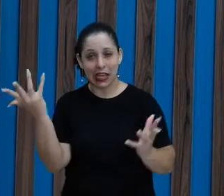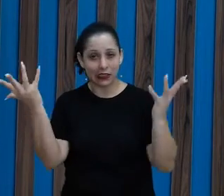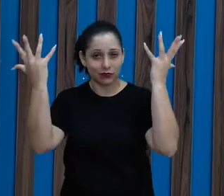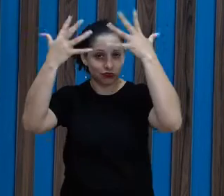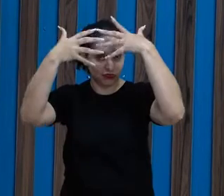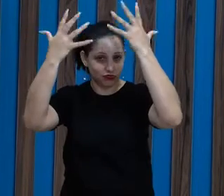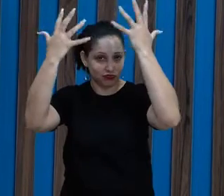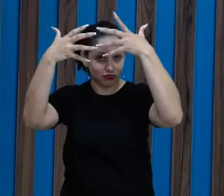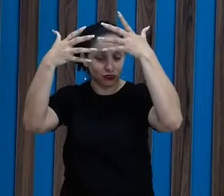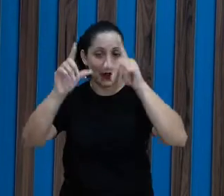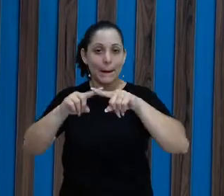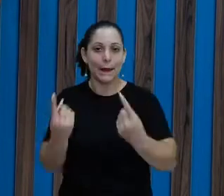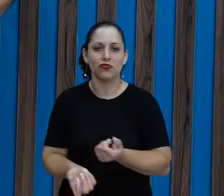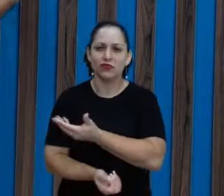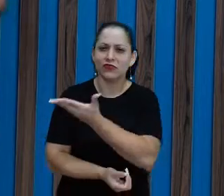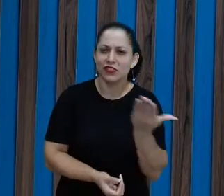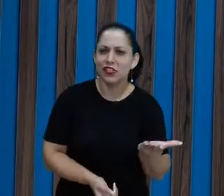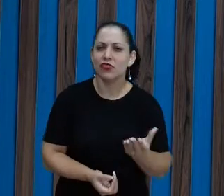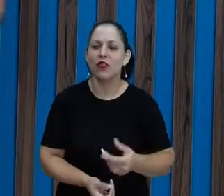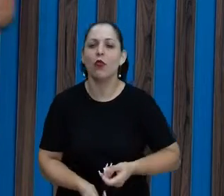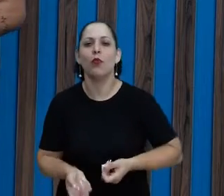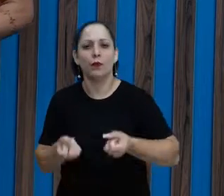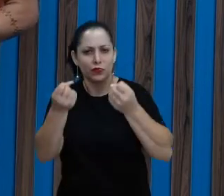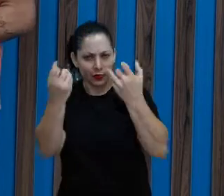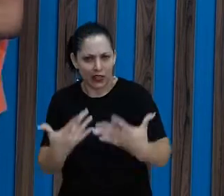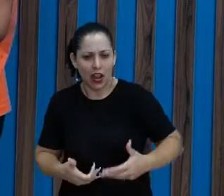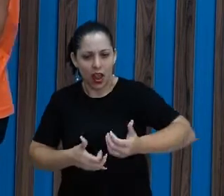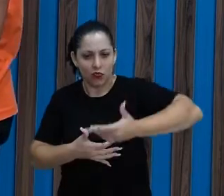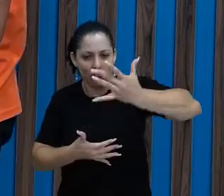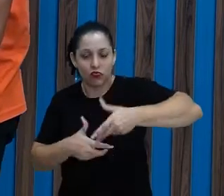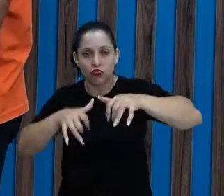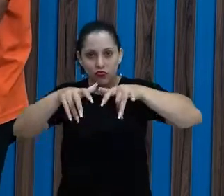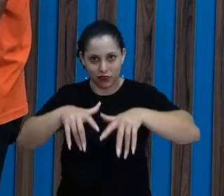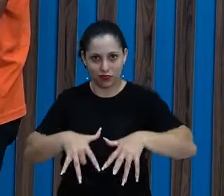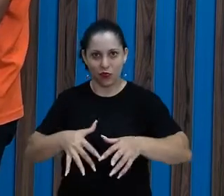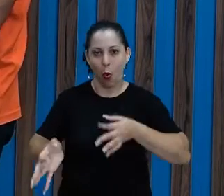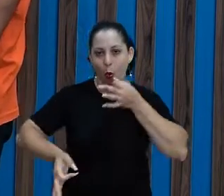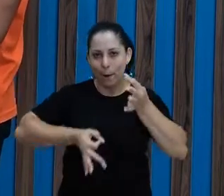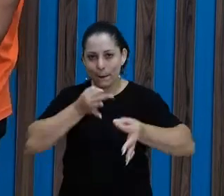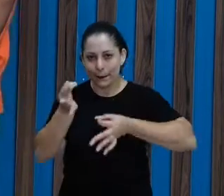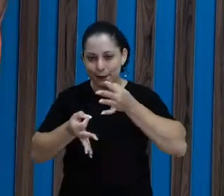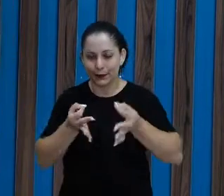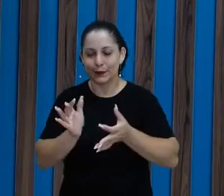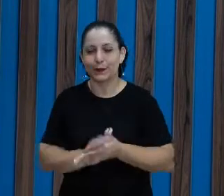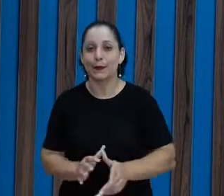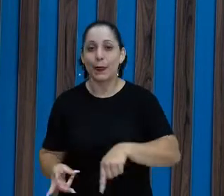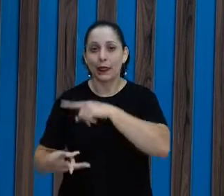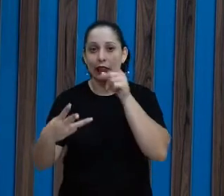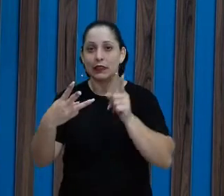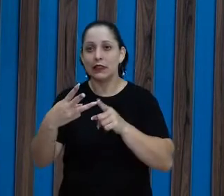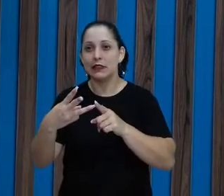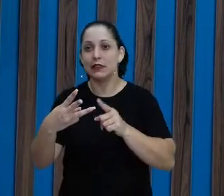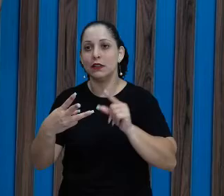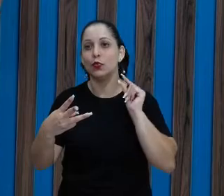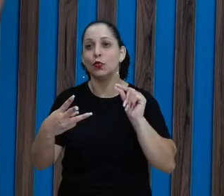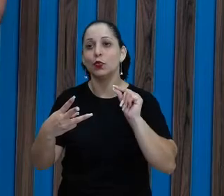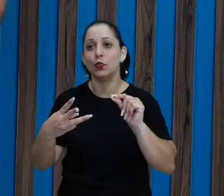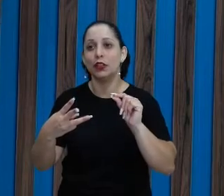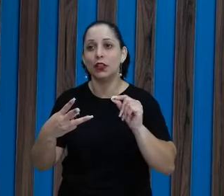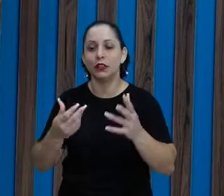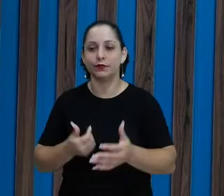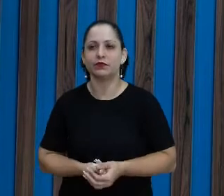bem. Mas aí vocês vão comentando que a gente tira as dúvidas do que tiver, tá bom? Terceiro ponto aí que vamos falar,